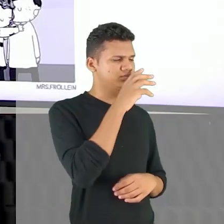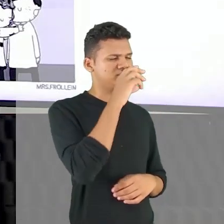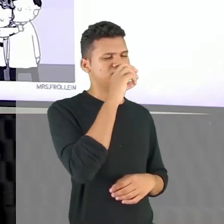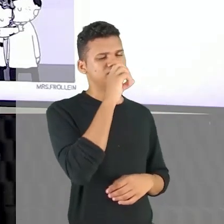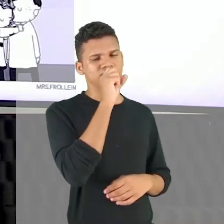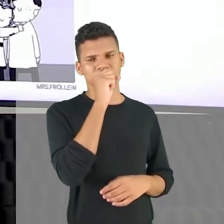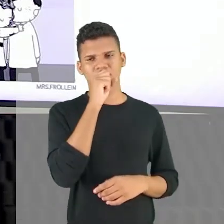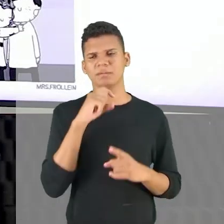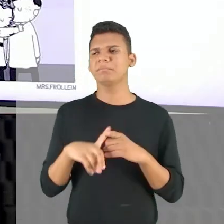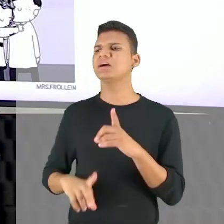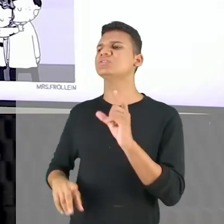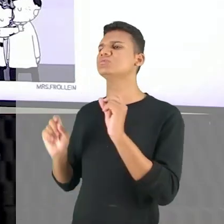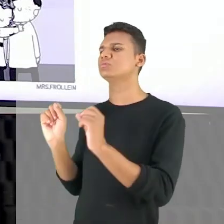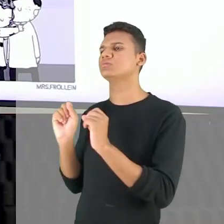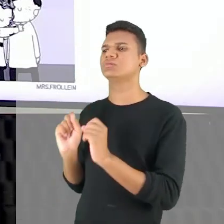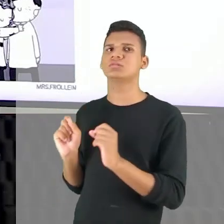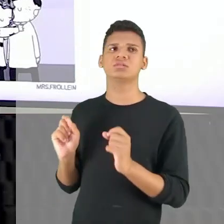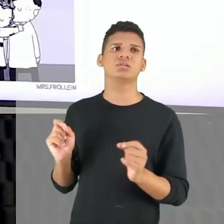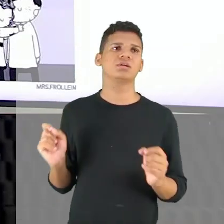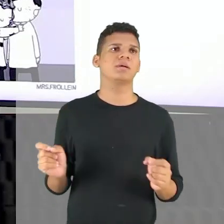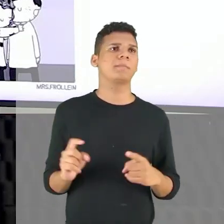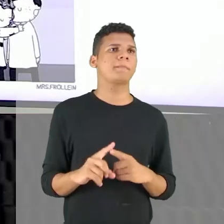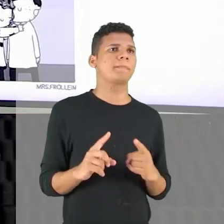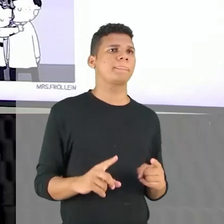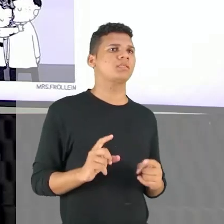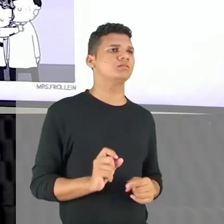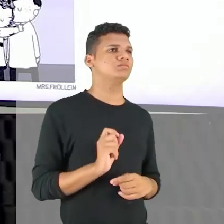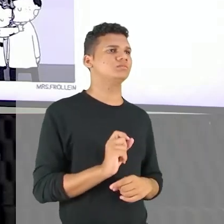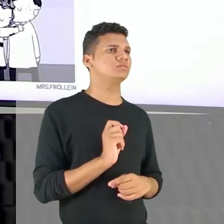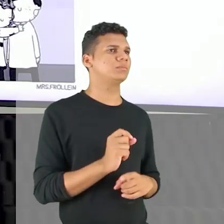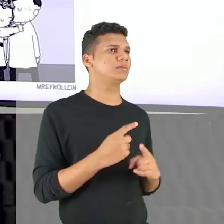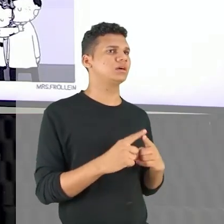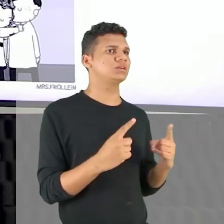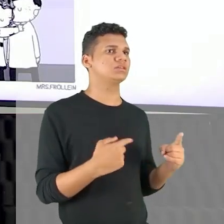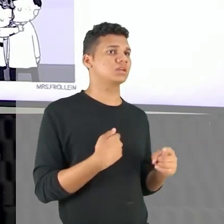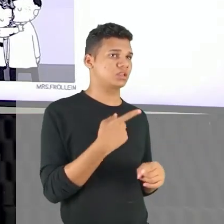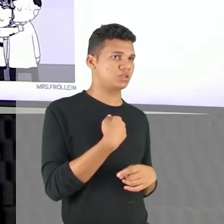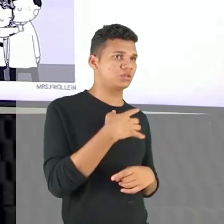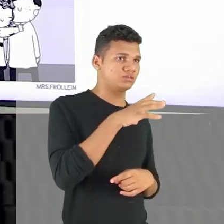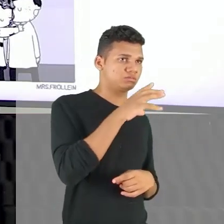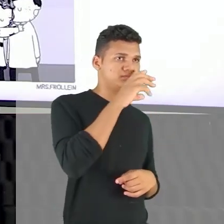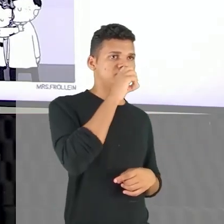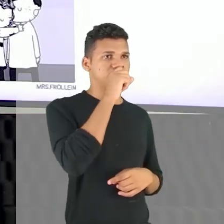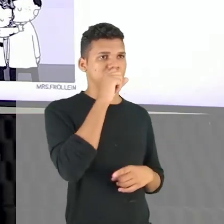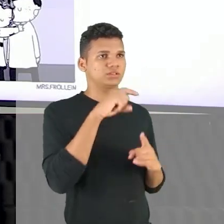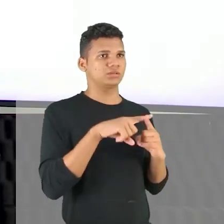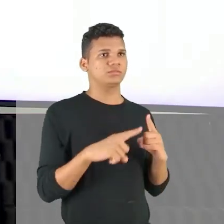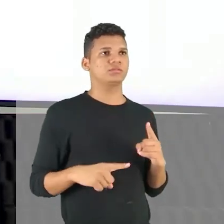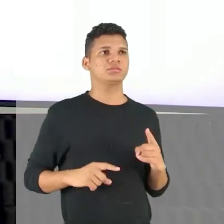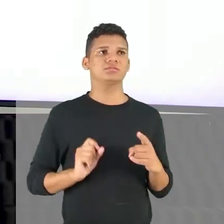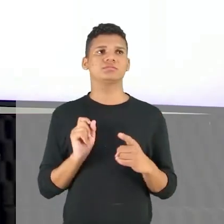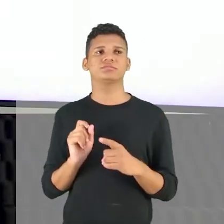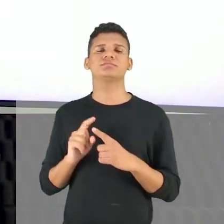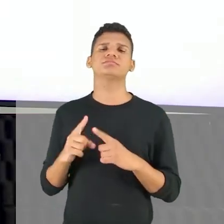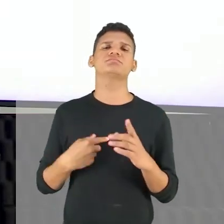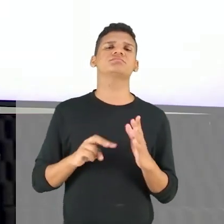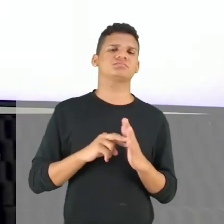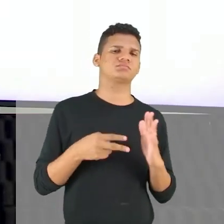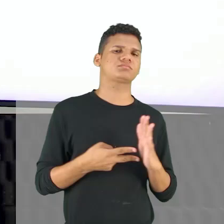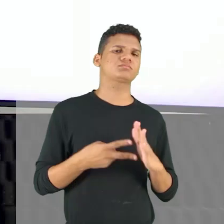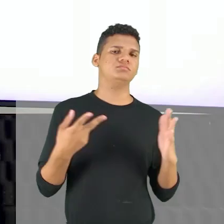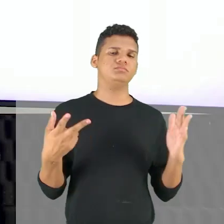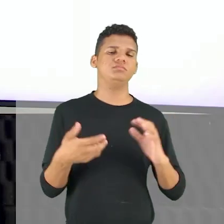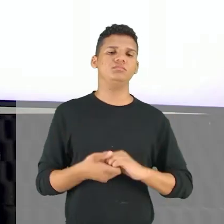diz, echaba de menos tu olor. Aí ele diz, e aqui eu cheiro, não é isso? Aí ela, ahogar, tá? Vamos lá. Então,